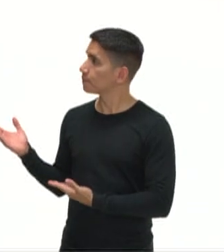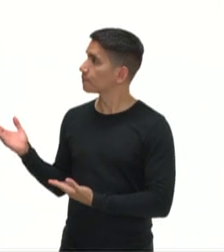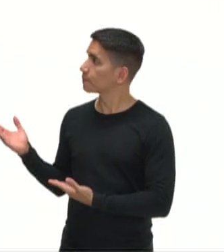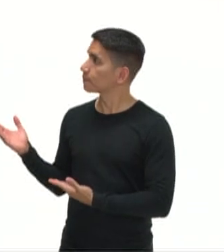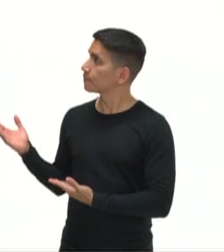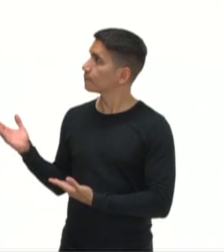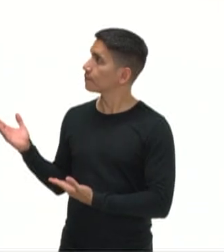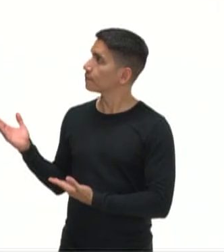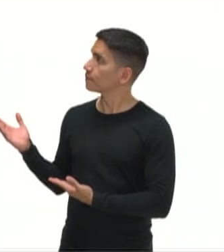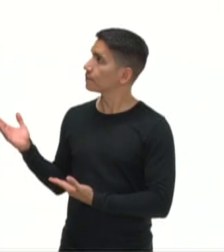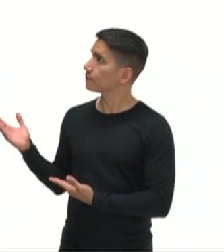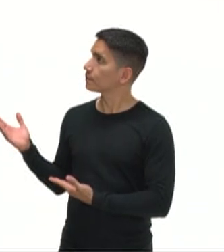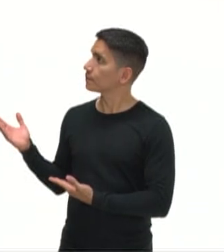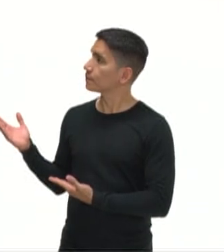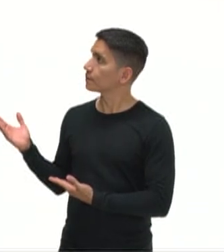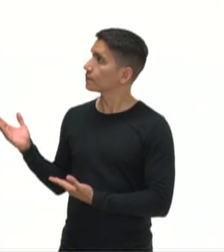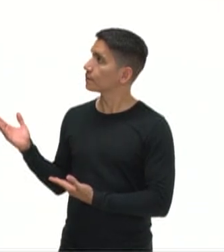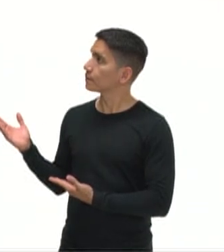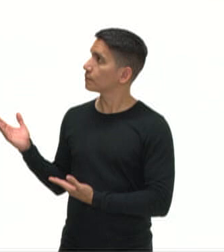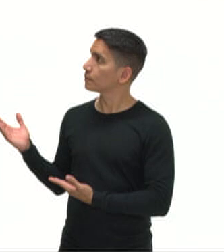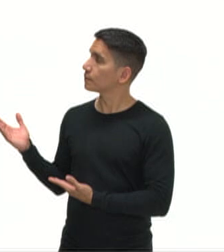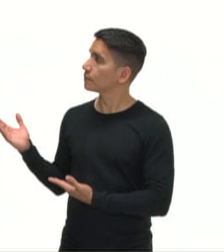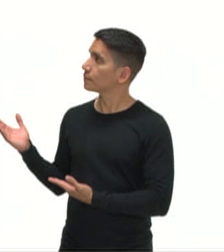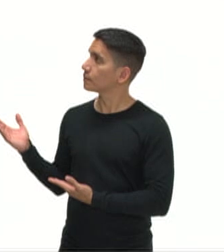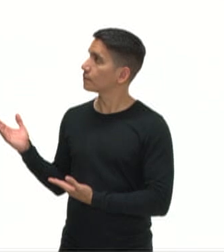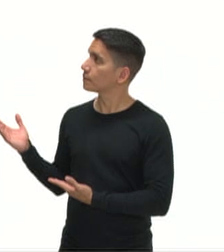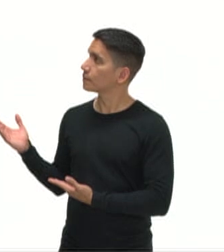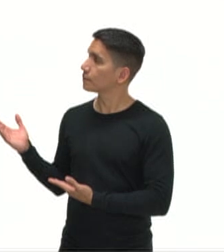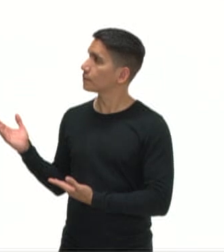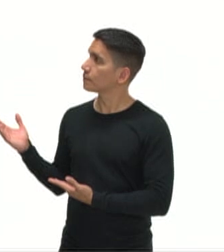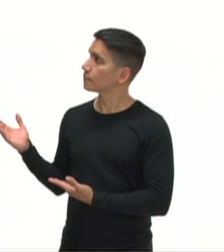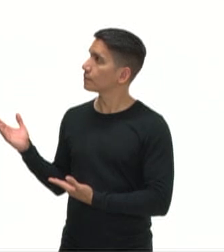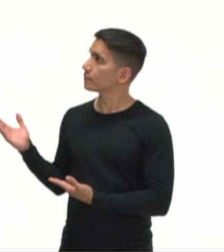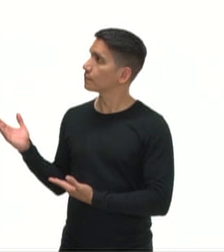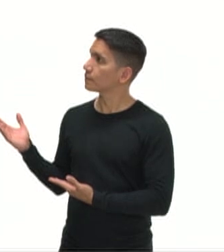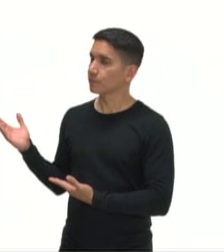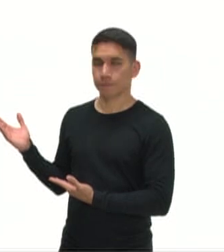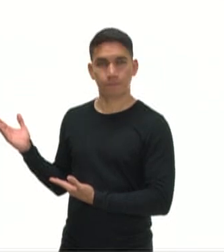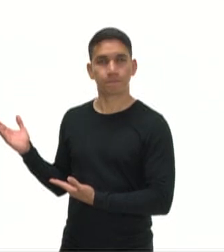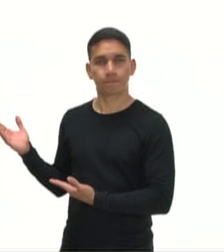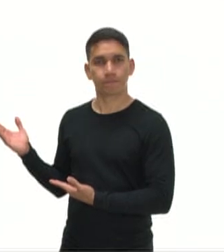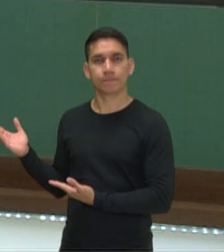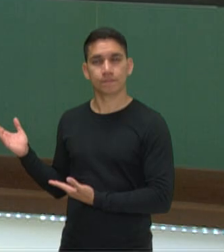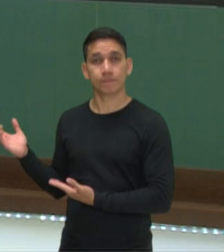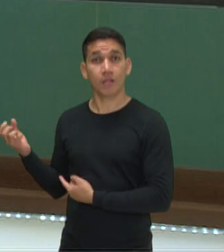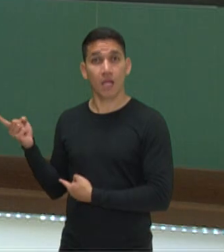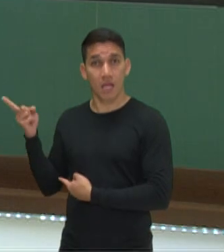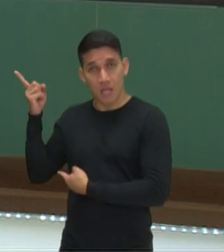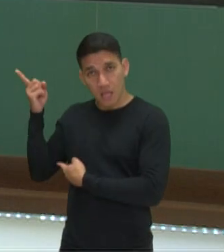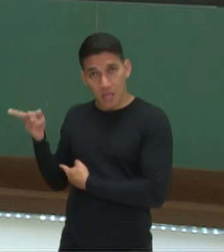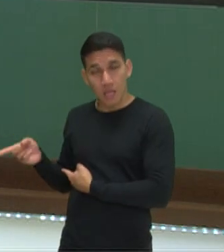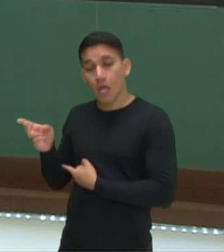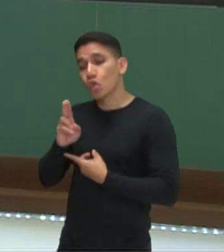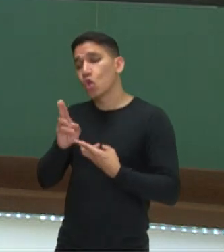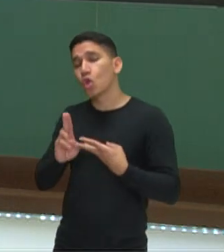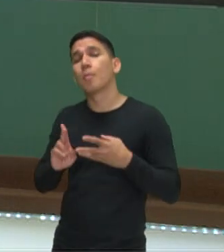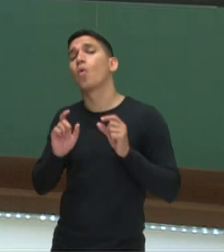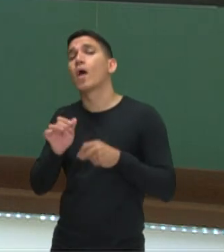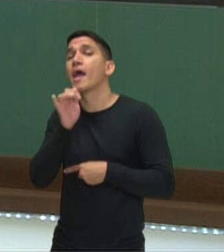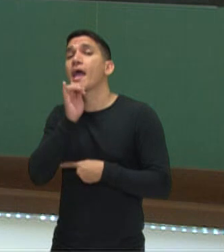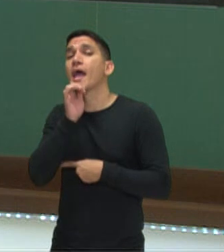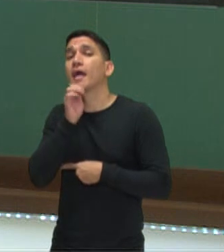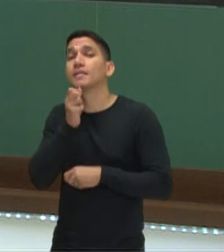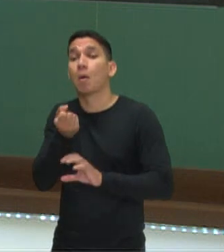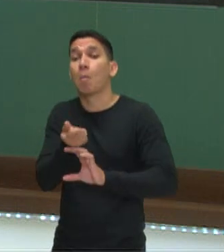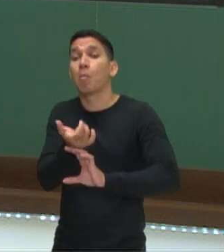caseína, né? Seda, fios de teia de aranha. São exemplos de polímeros que a